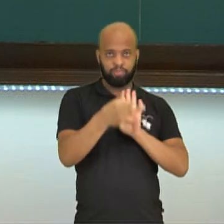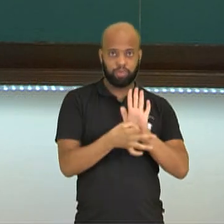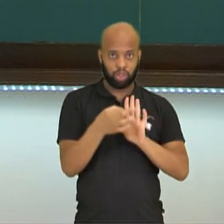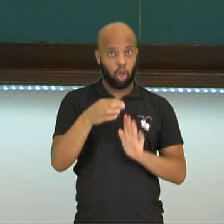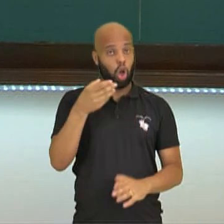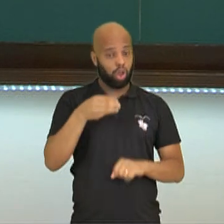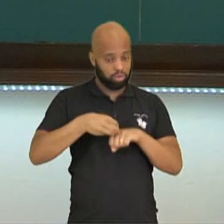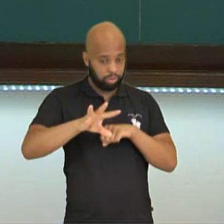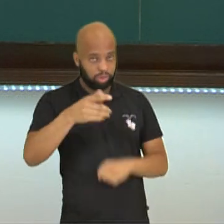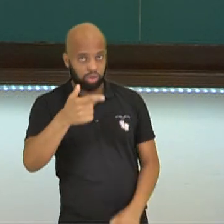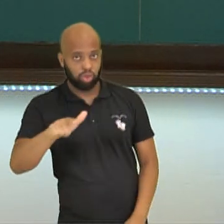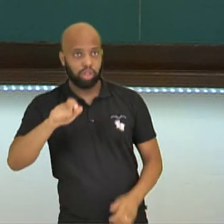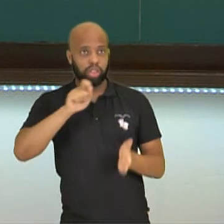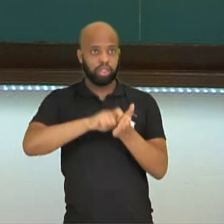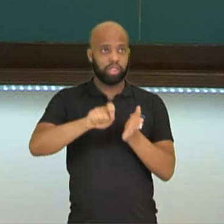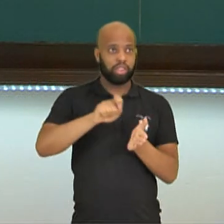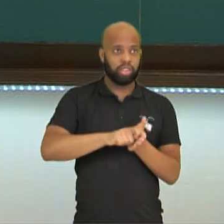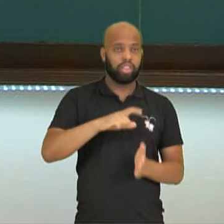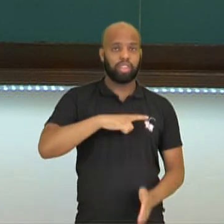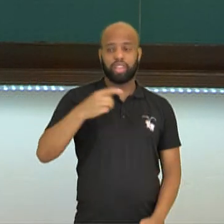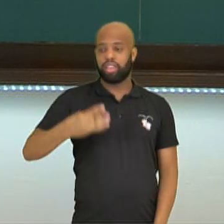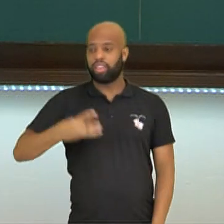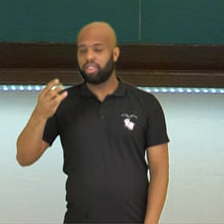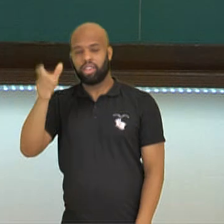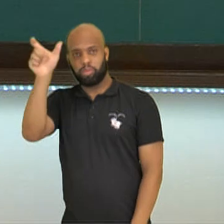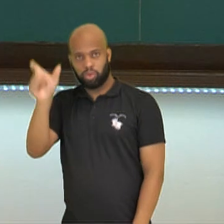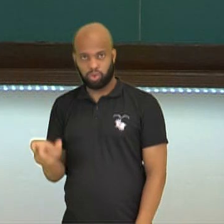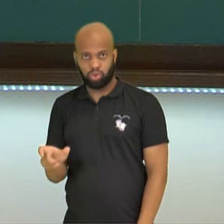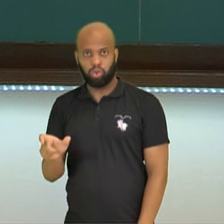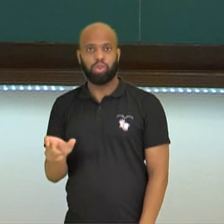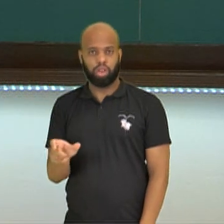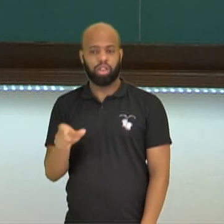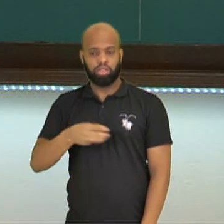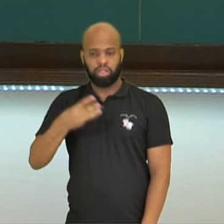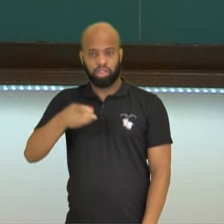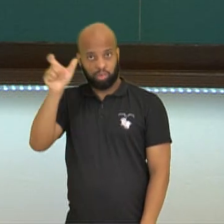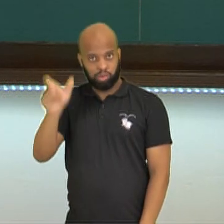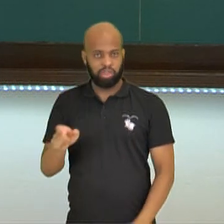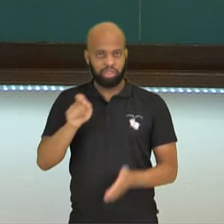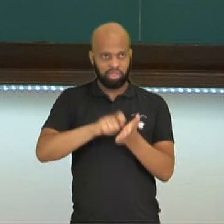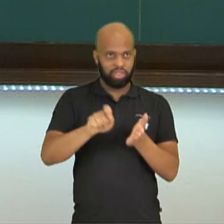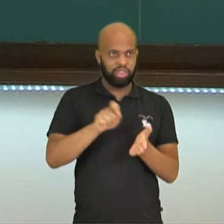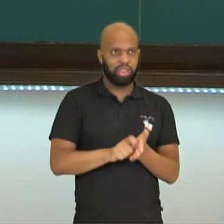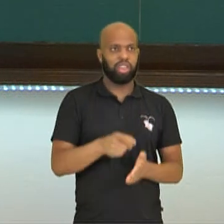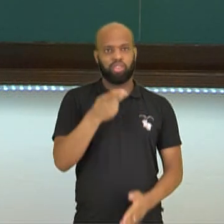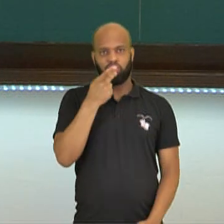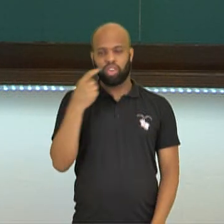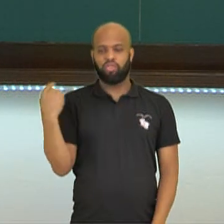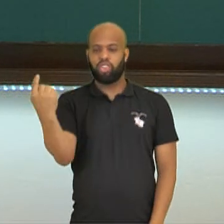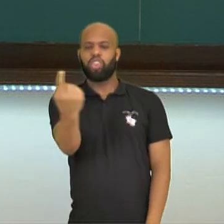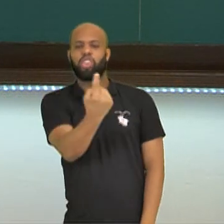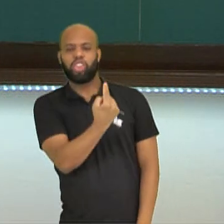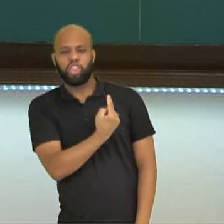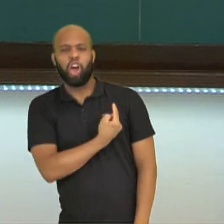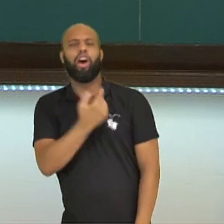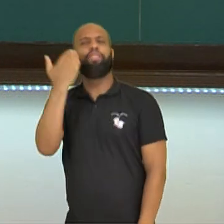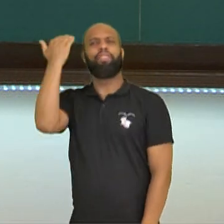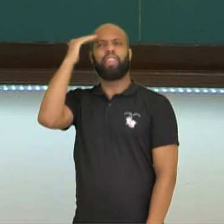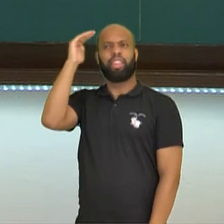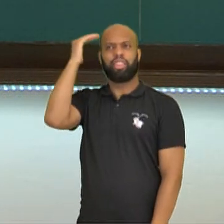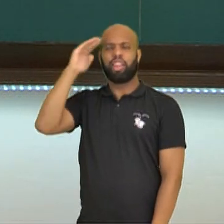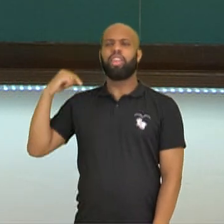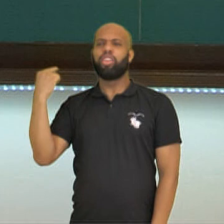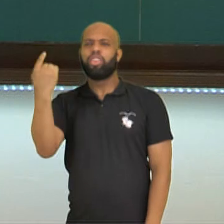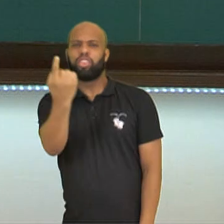ele é escrito em terceira pessoa, geralmente. Então, nós vamos falar: nós entendemos,